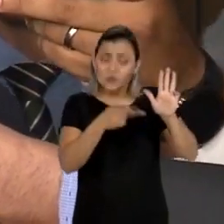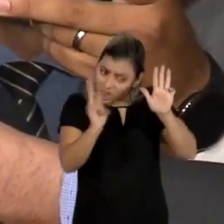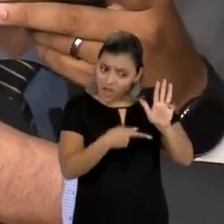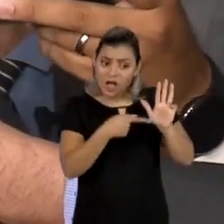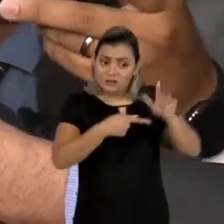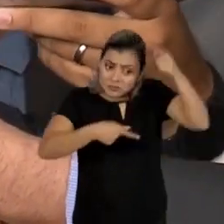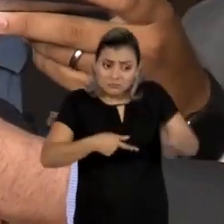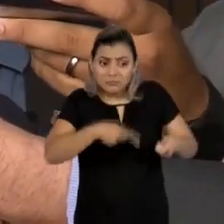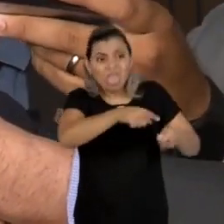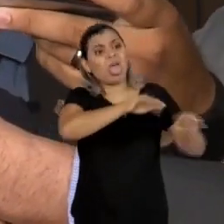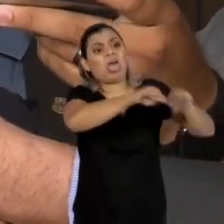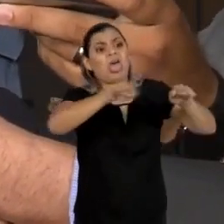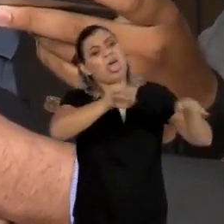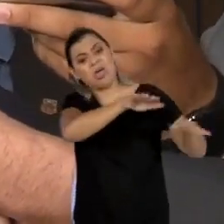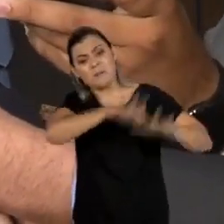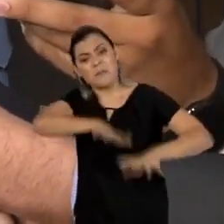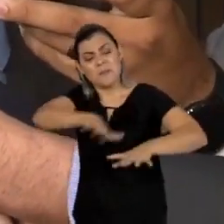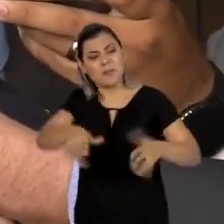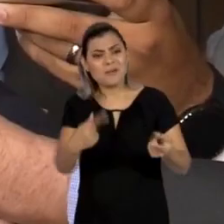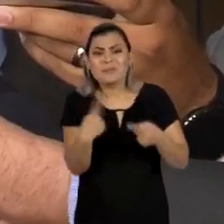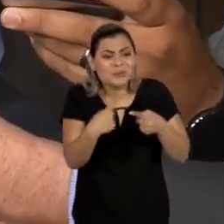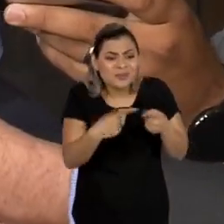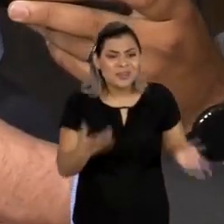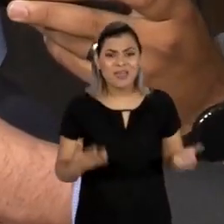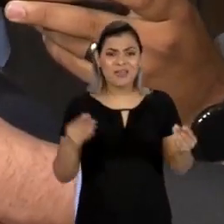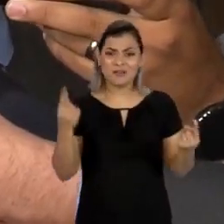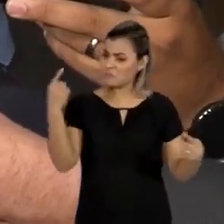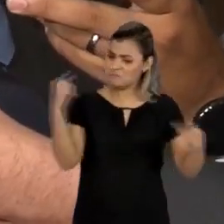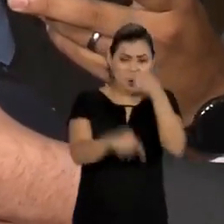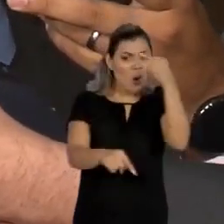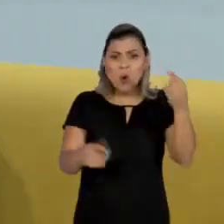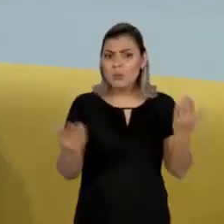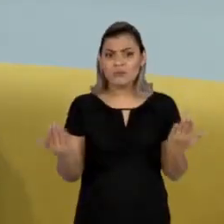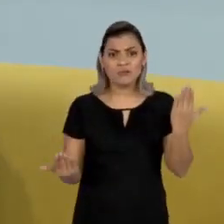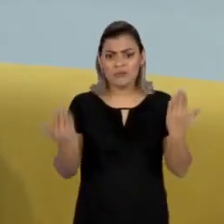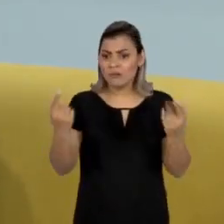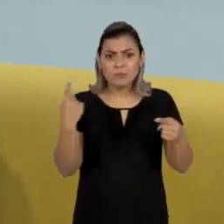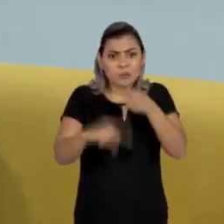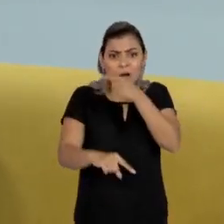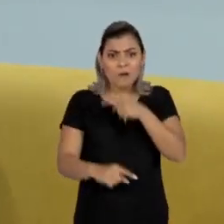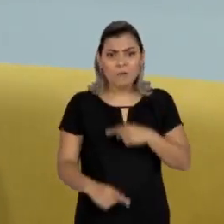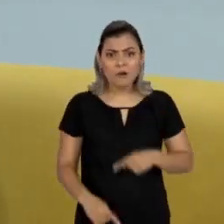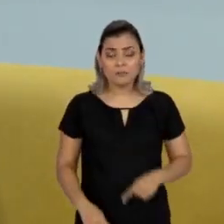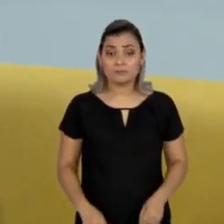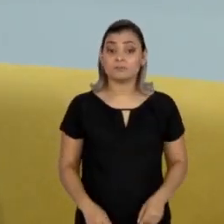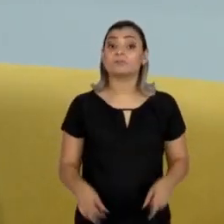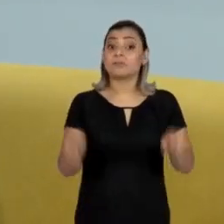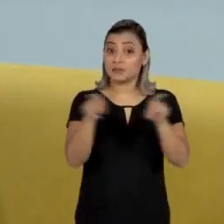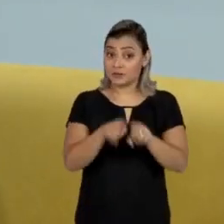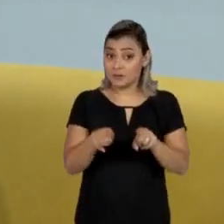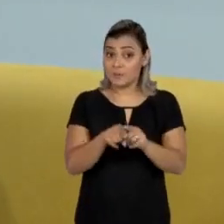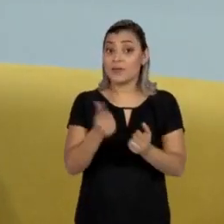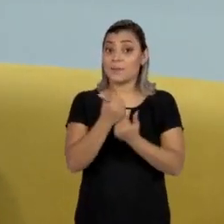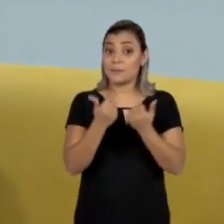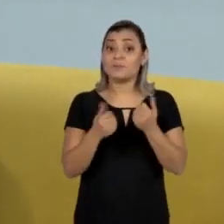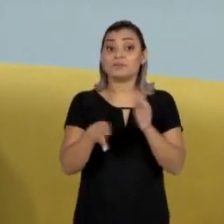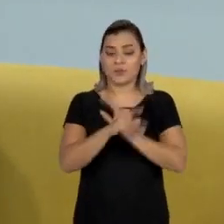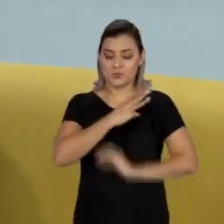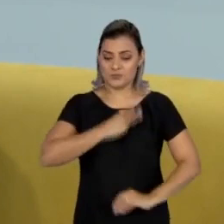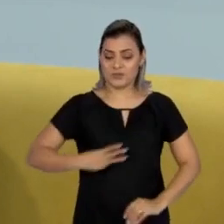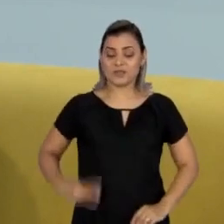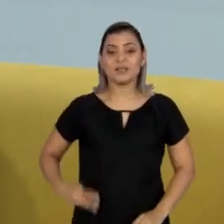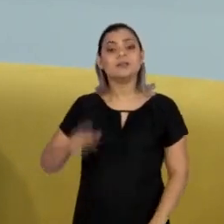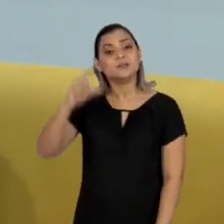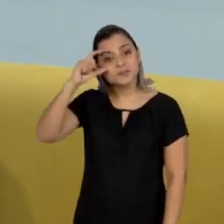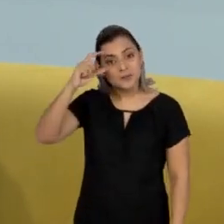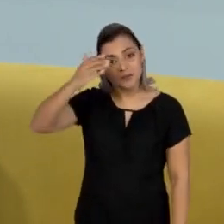radical, estimula a manifestação de rua? O que uma coisa tem a ver com a outra? E outra fala do ministro Paulo Guedes repercutiu